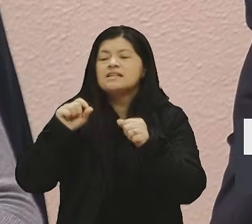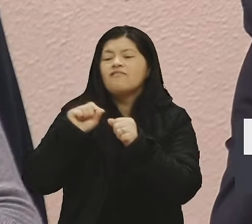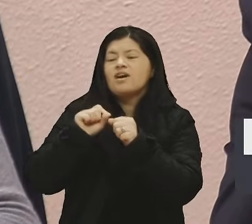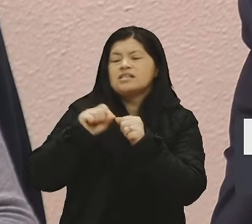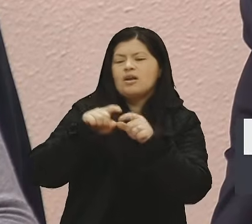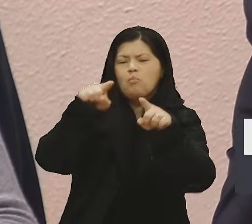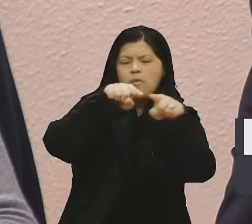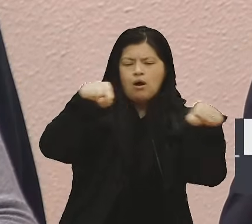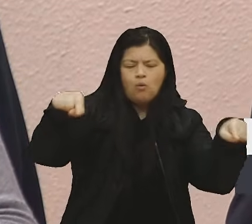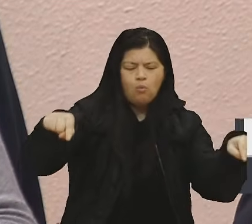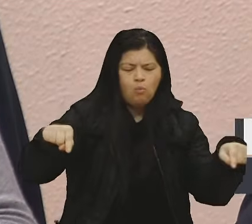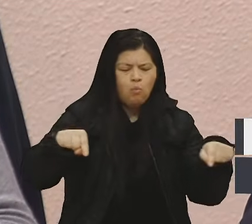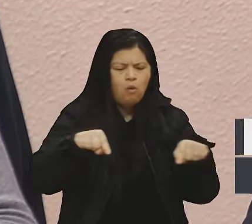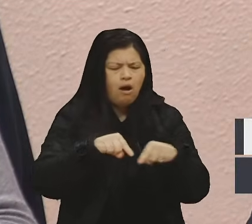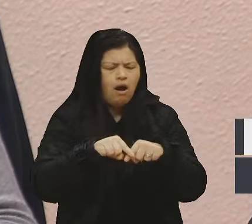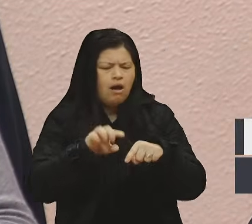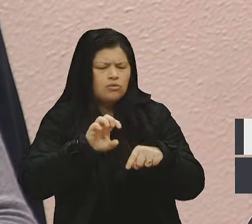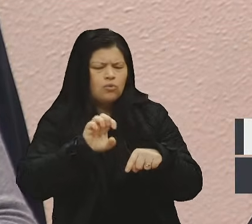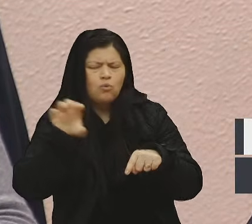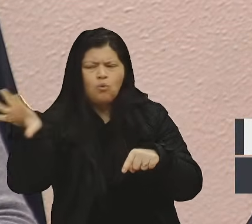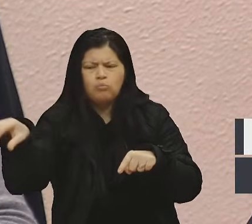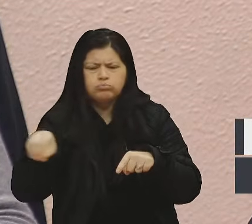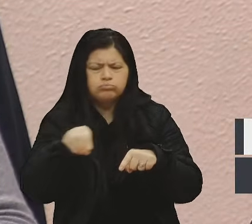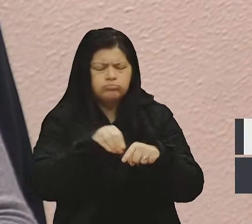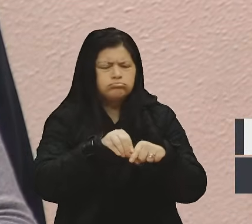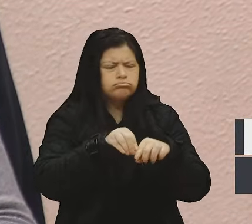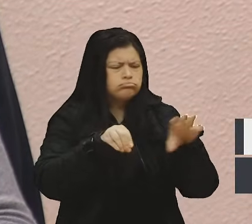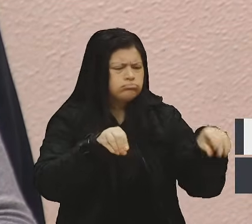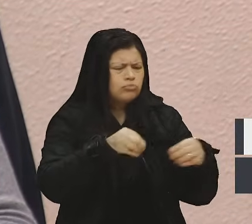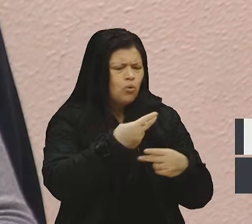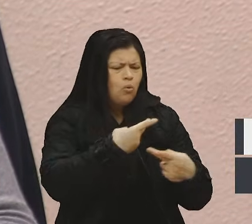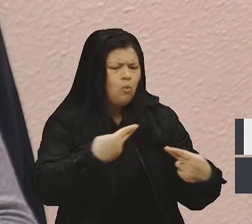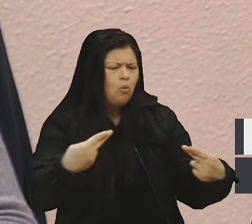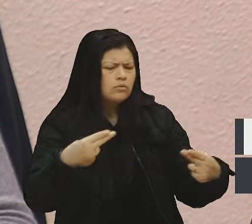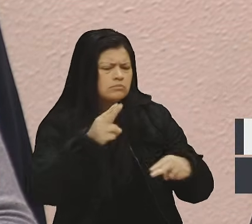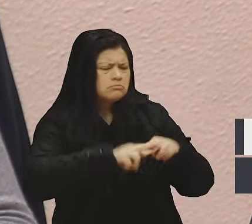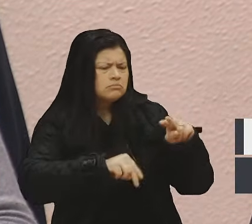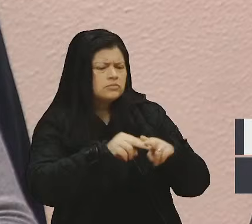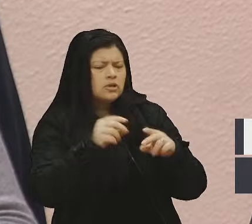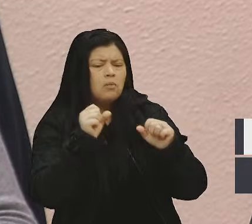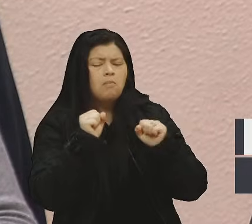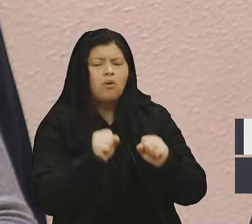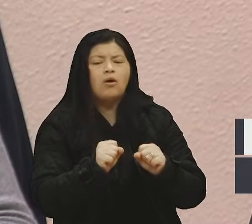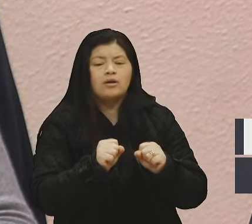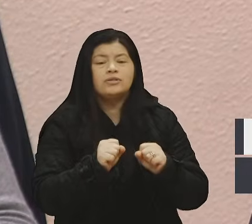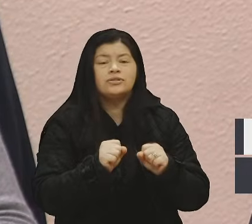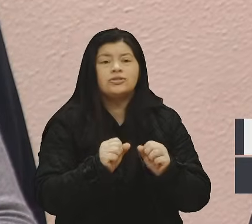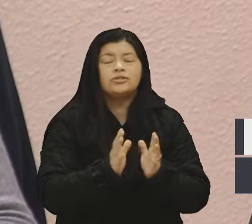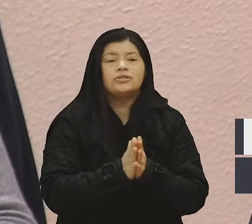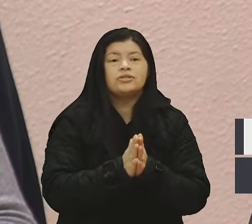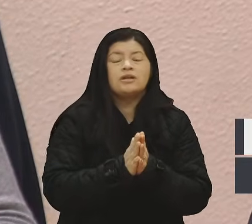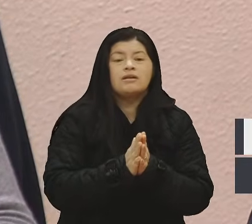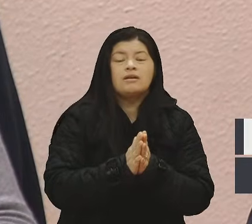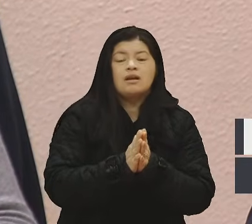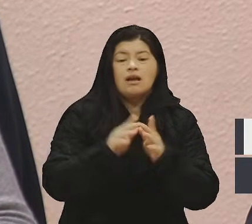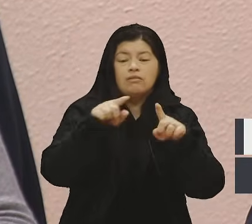quadra, um anexo, qualquer coisa, eles podem desapropriar a propriedade privada